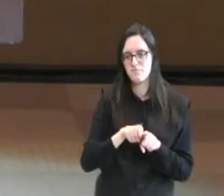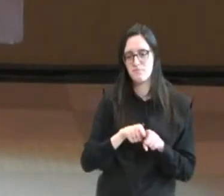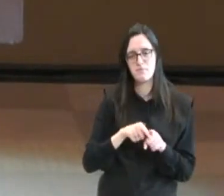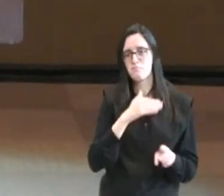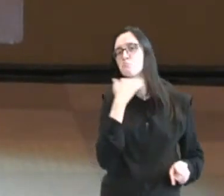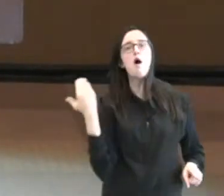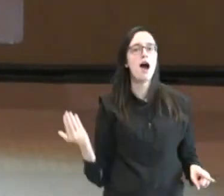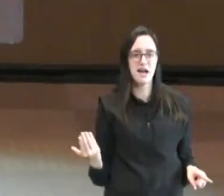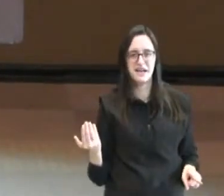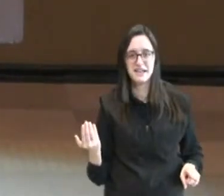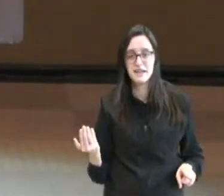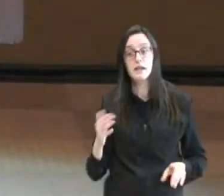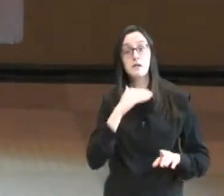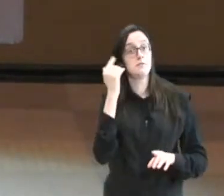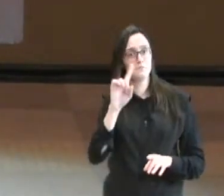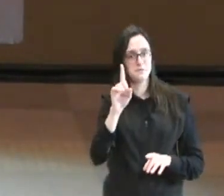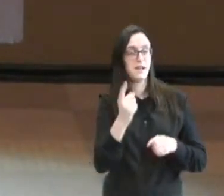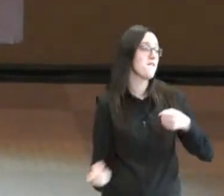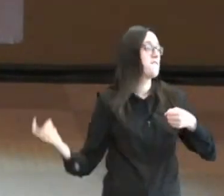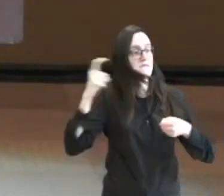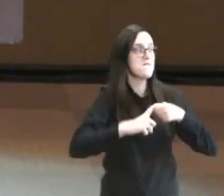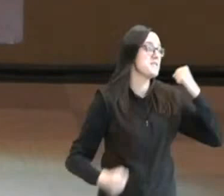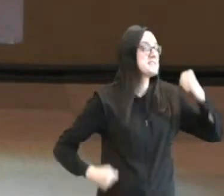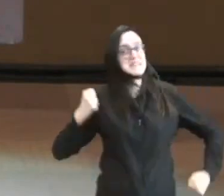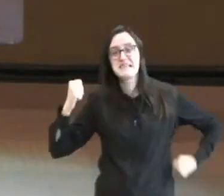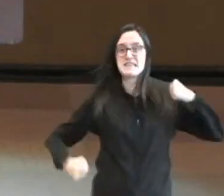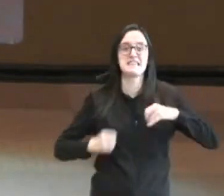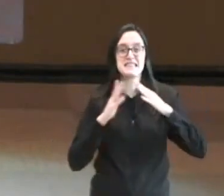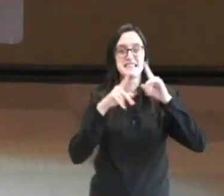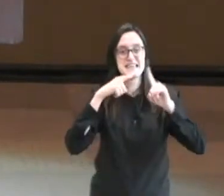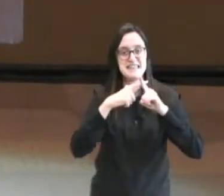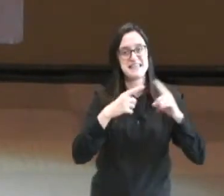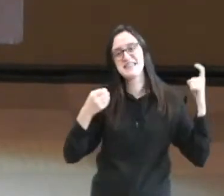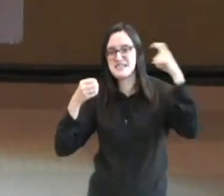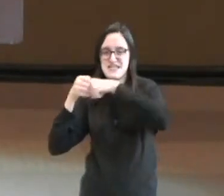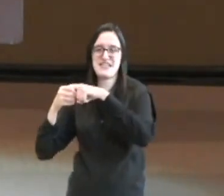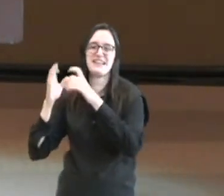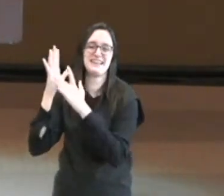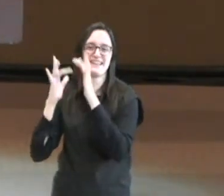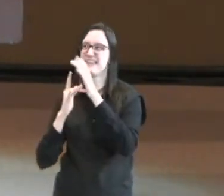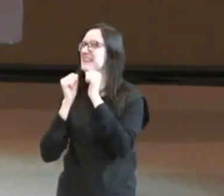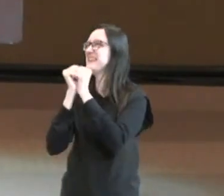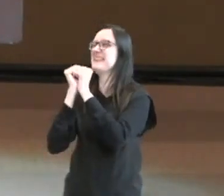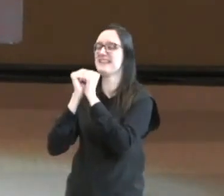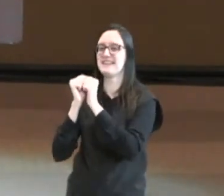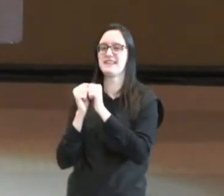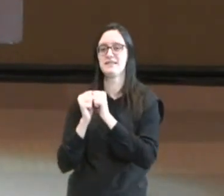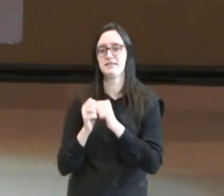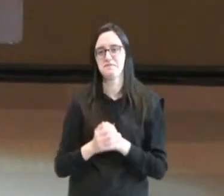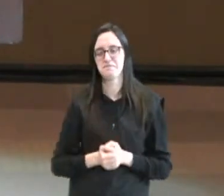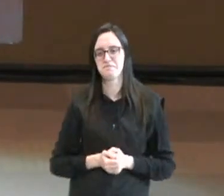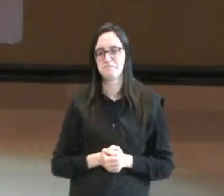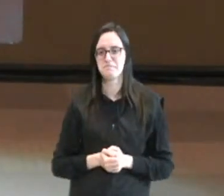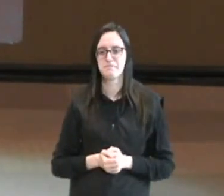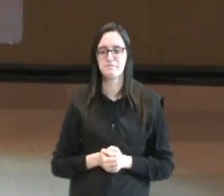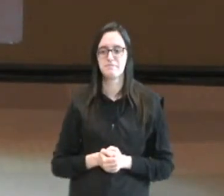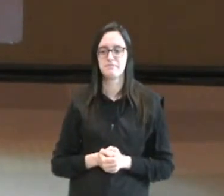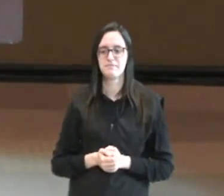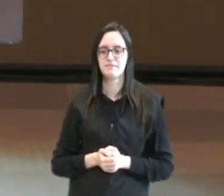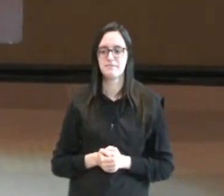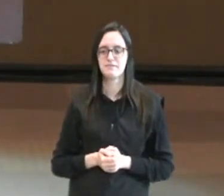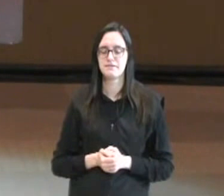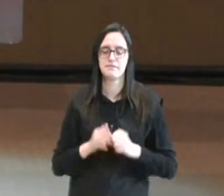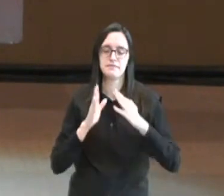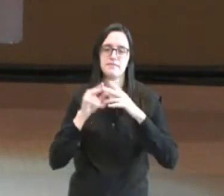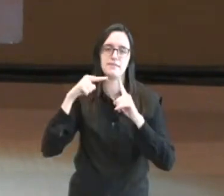pivô, voltou para a igreja correndo para não morrer, para se reconciliar com Deus. A